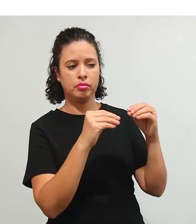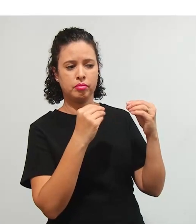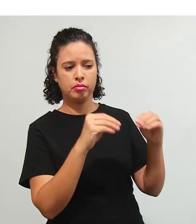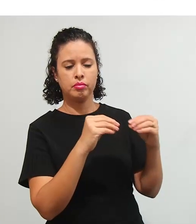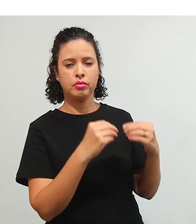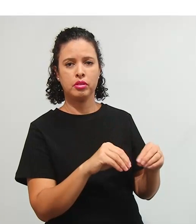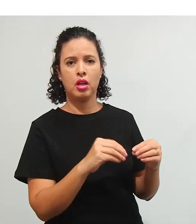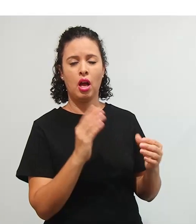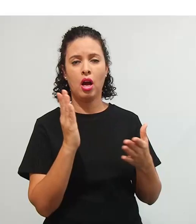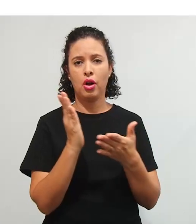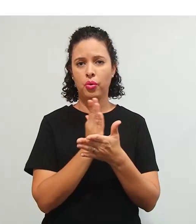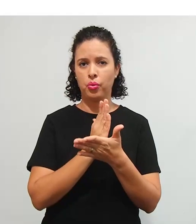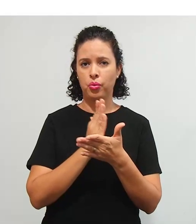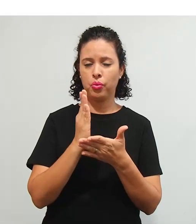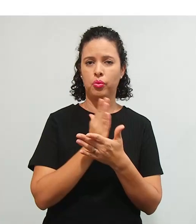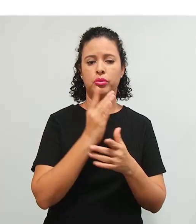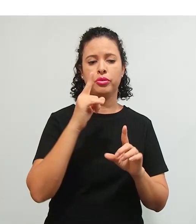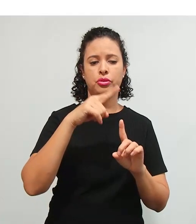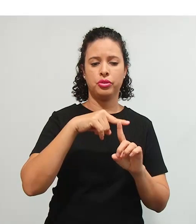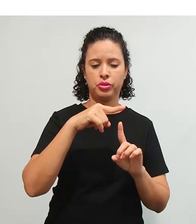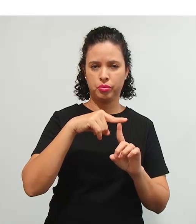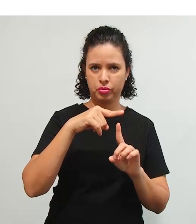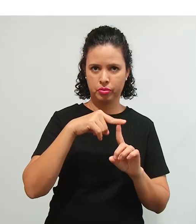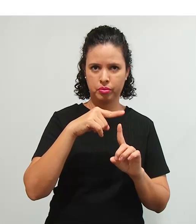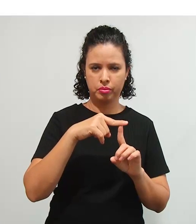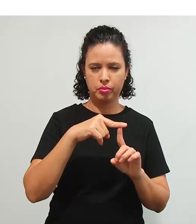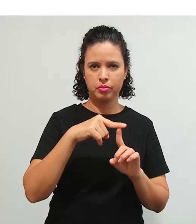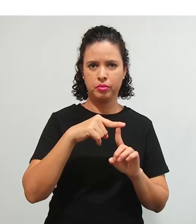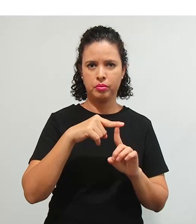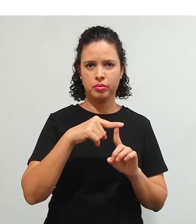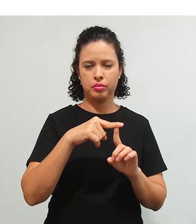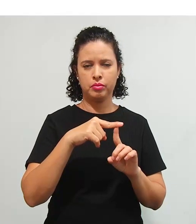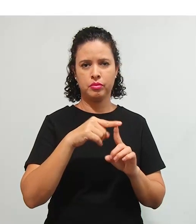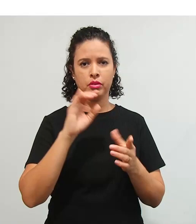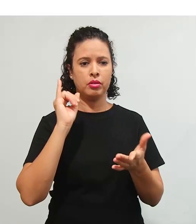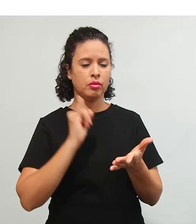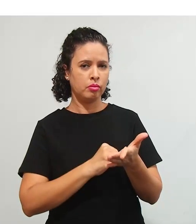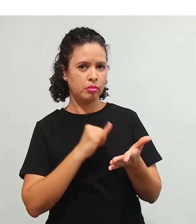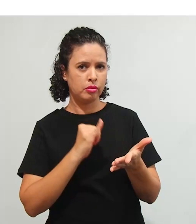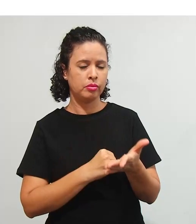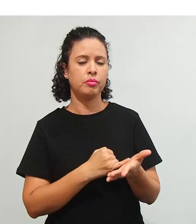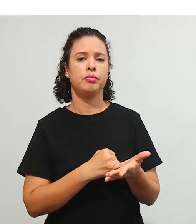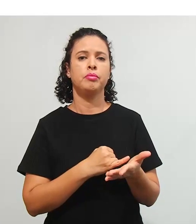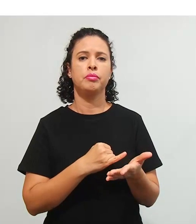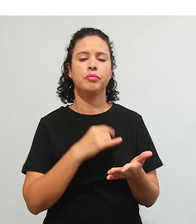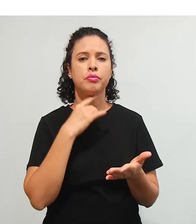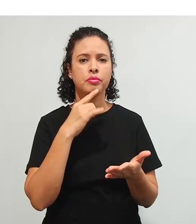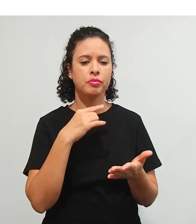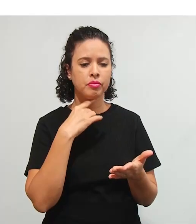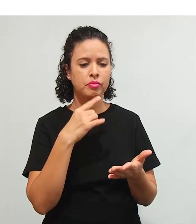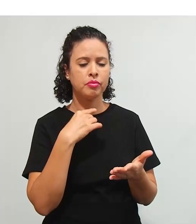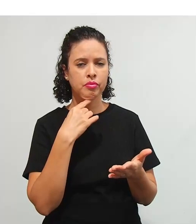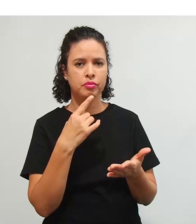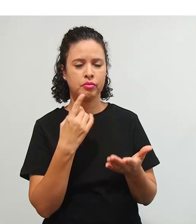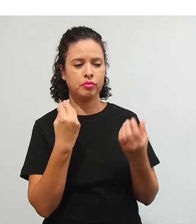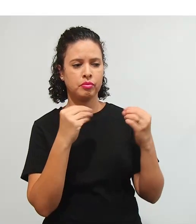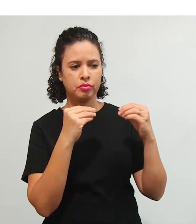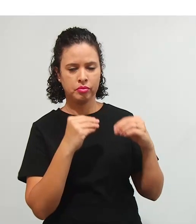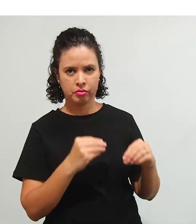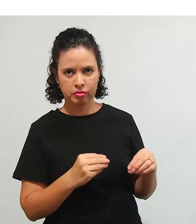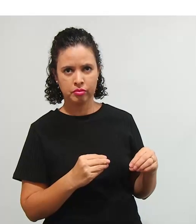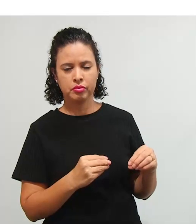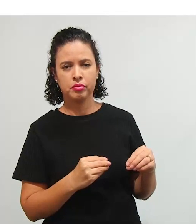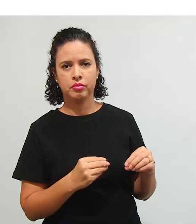Só que tem alguns tipos de impostos que não passam pela etapa